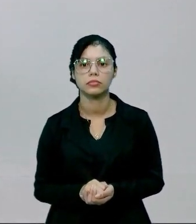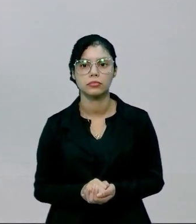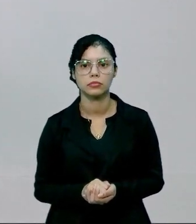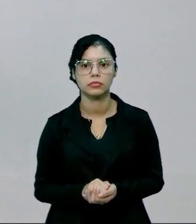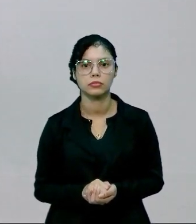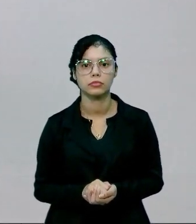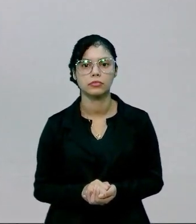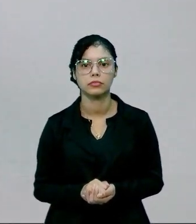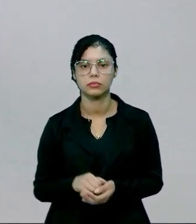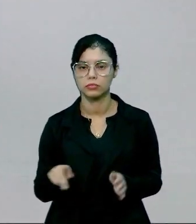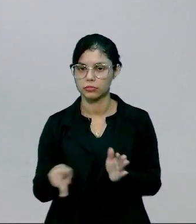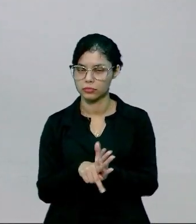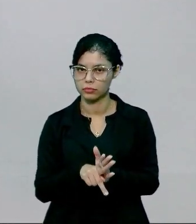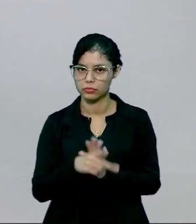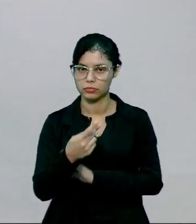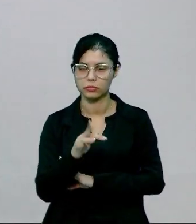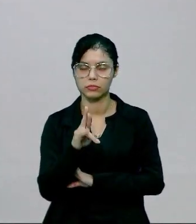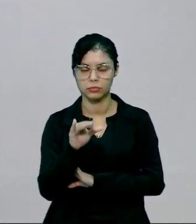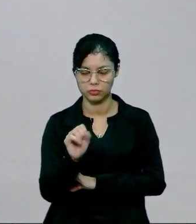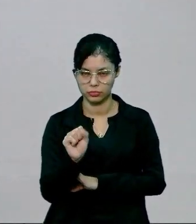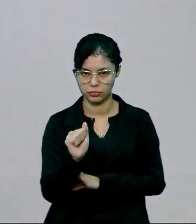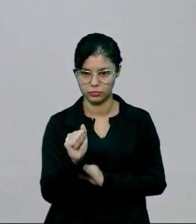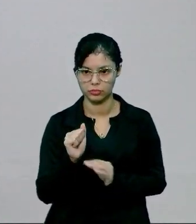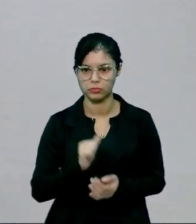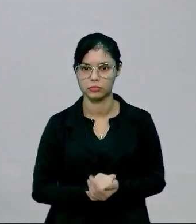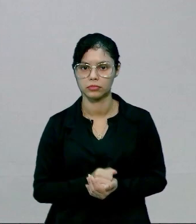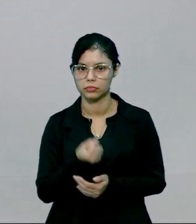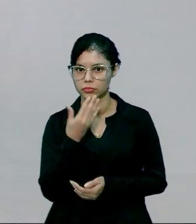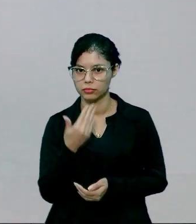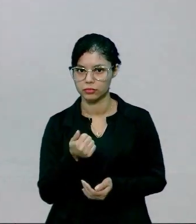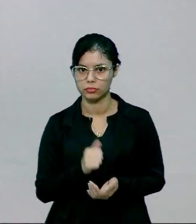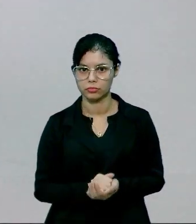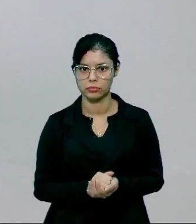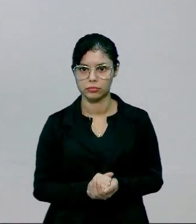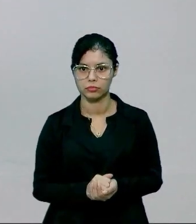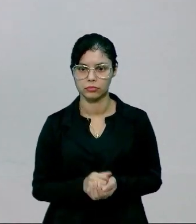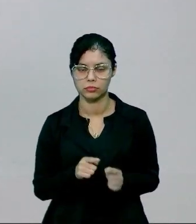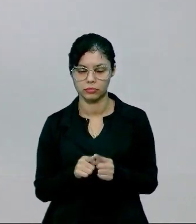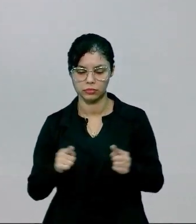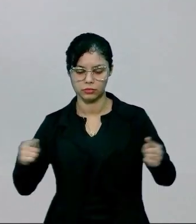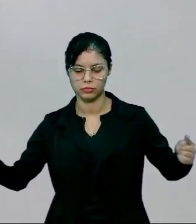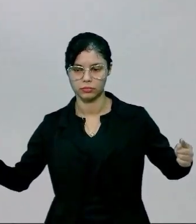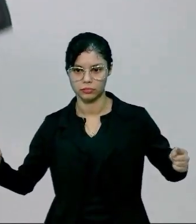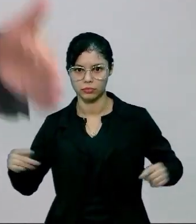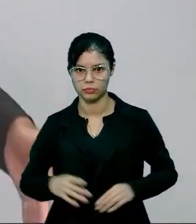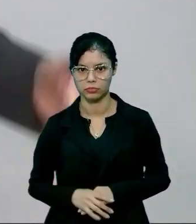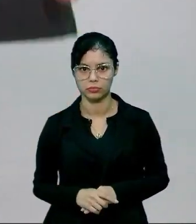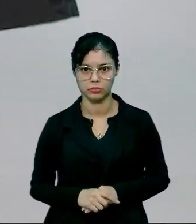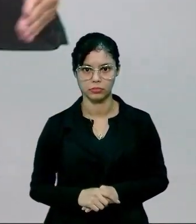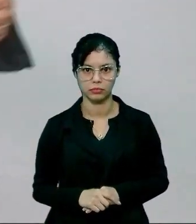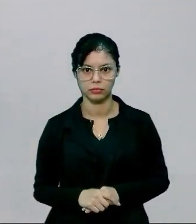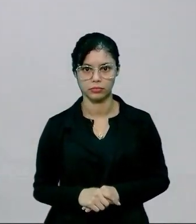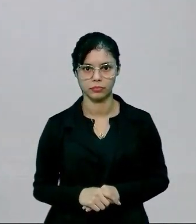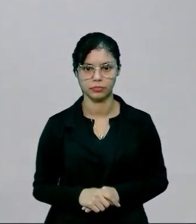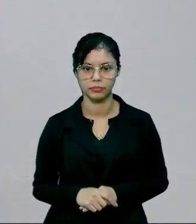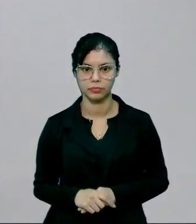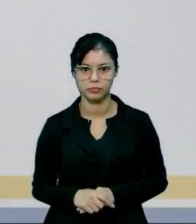são as marcações dos pontos. Tudo bem? Que é aquele espaçamento que tem entre um ferro e outro na